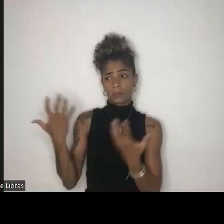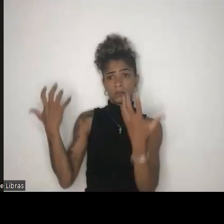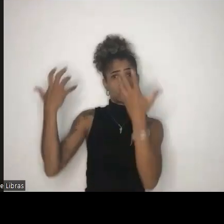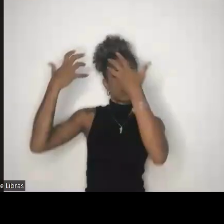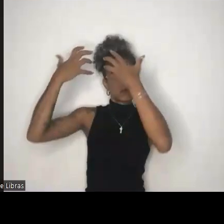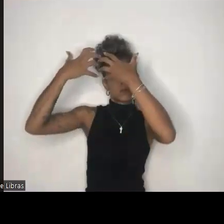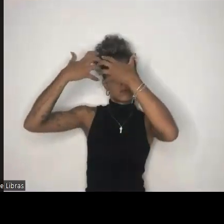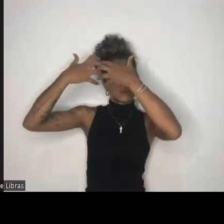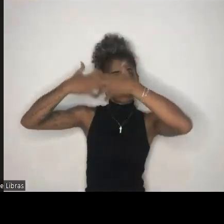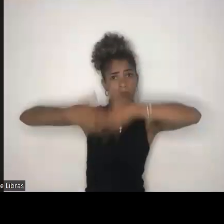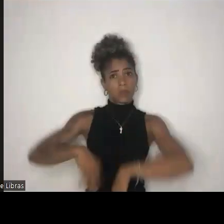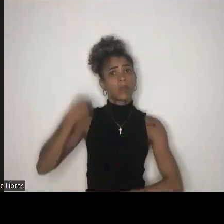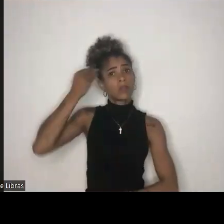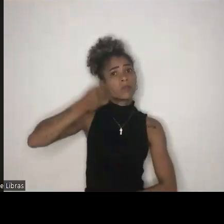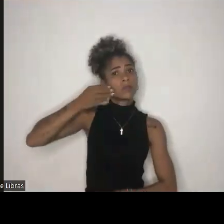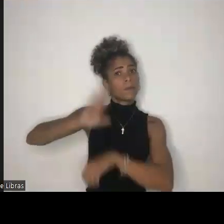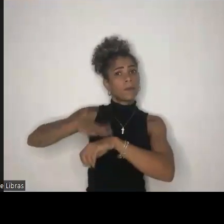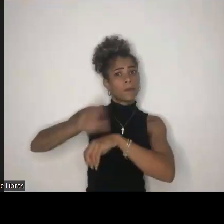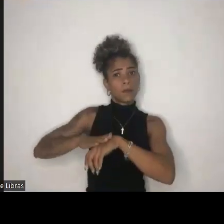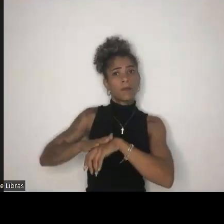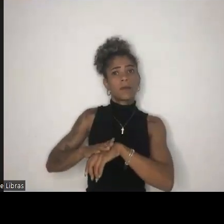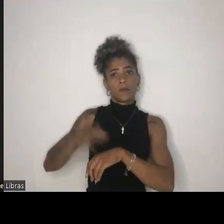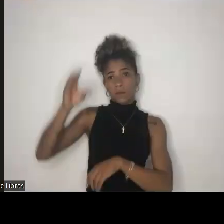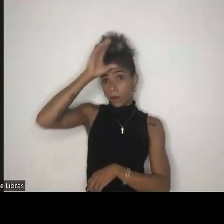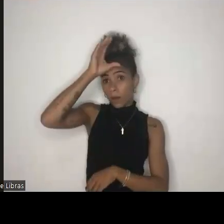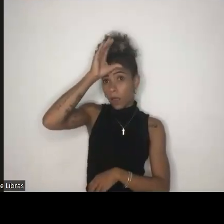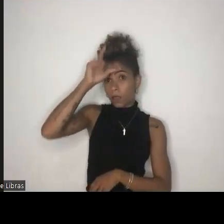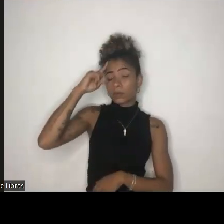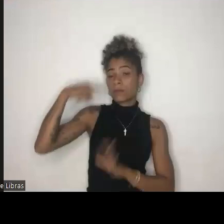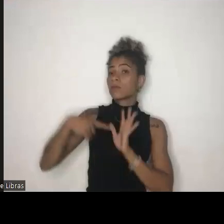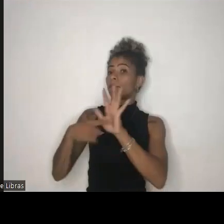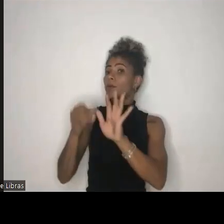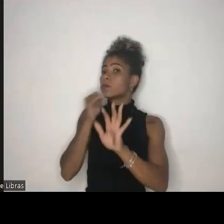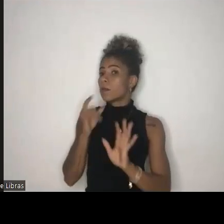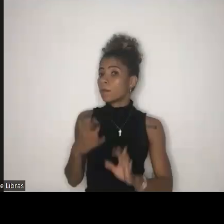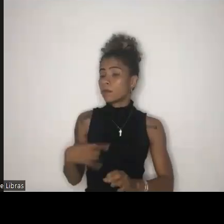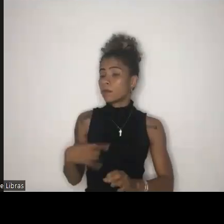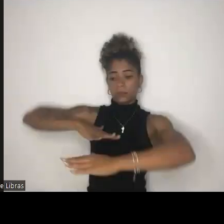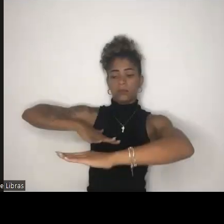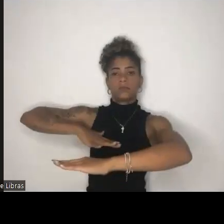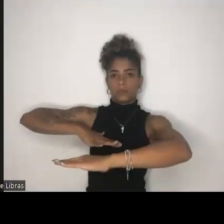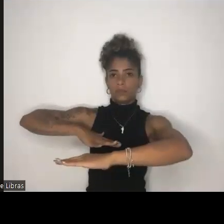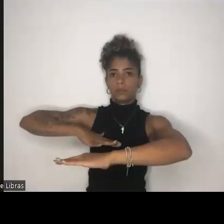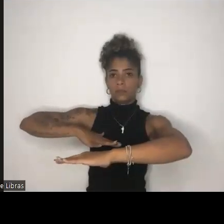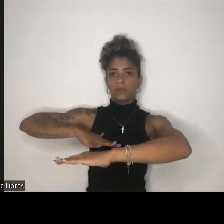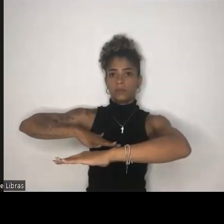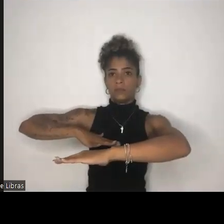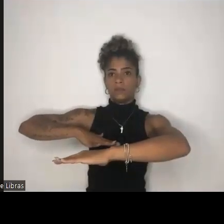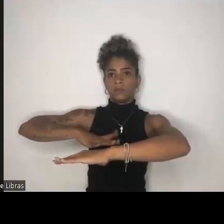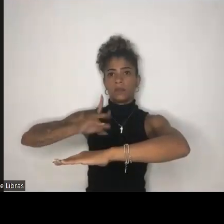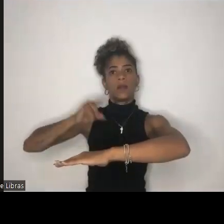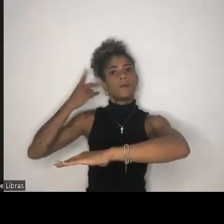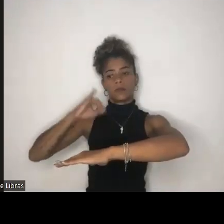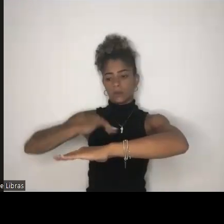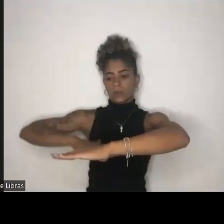da experiência do cliente então por exemplo aqui para vocês verem por exemplo os mapas de tanto points do cliente que